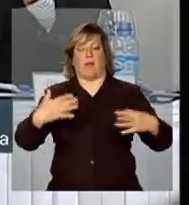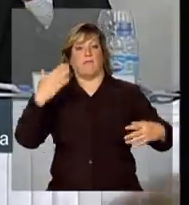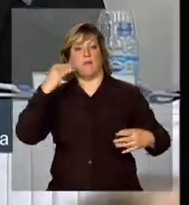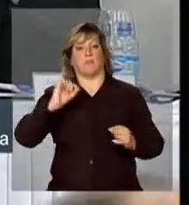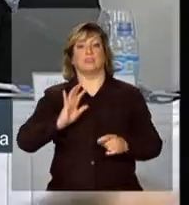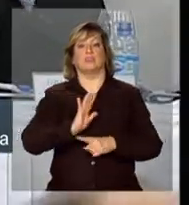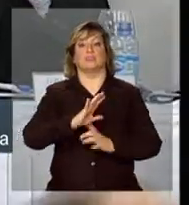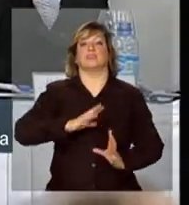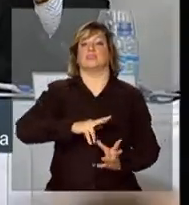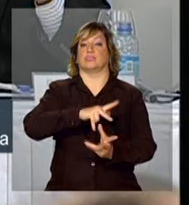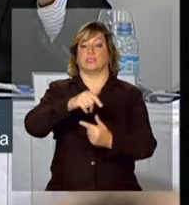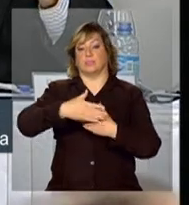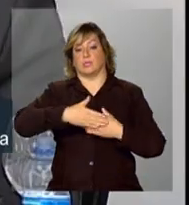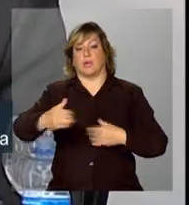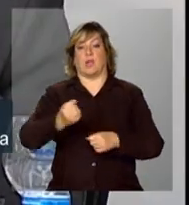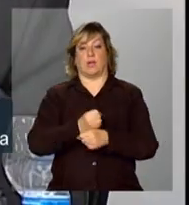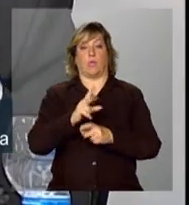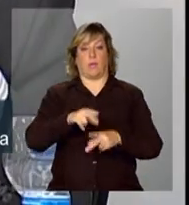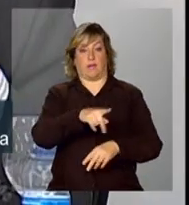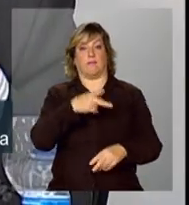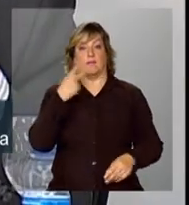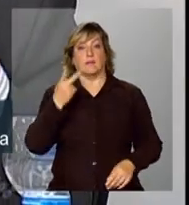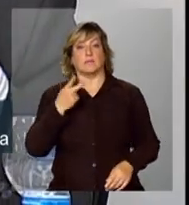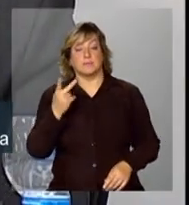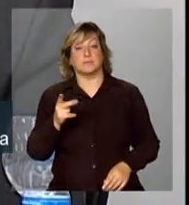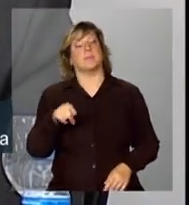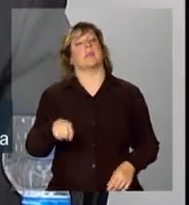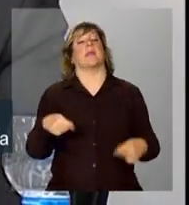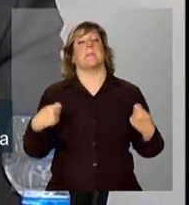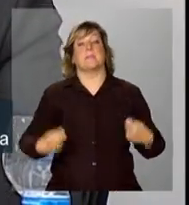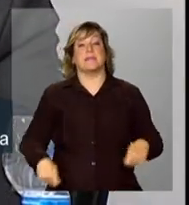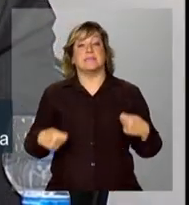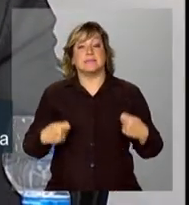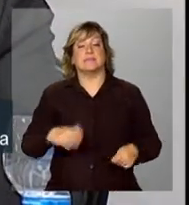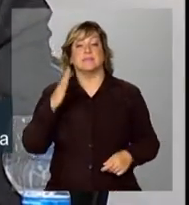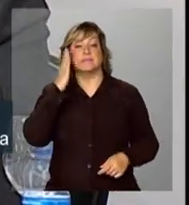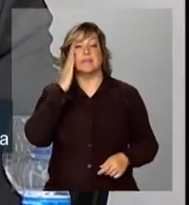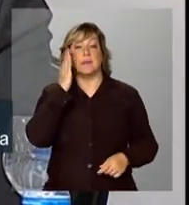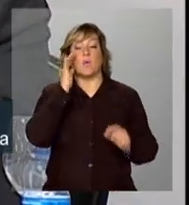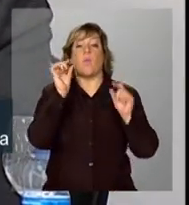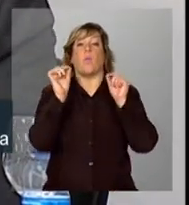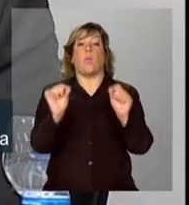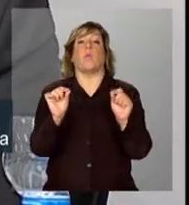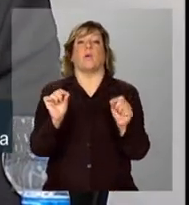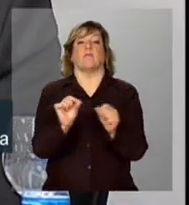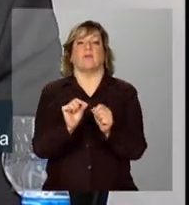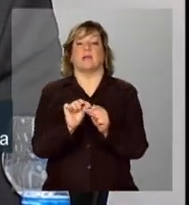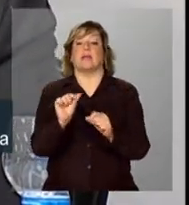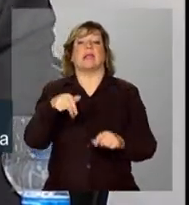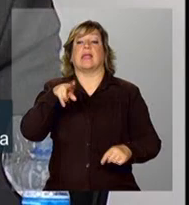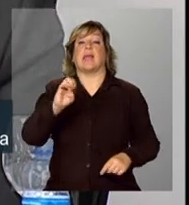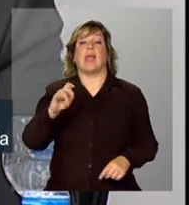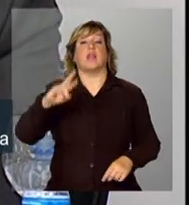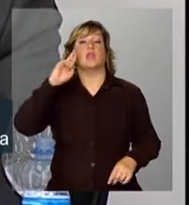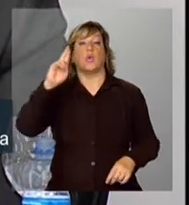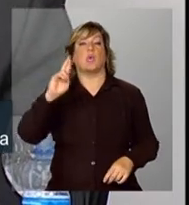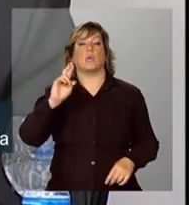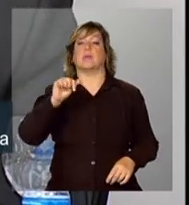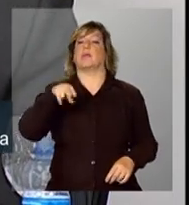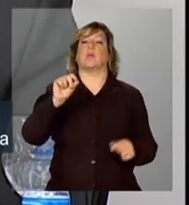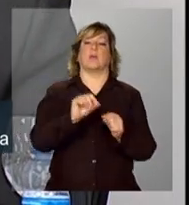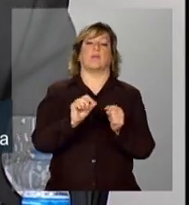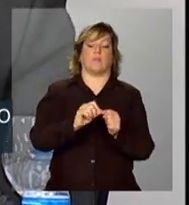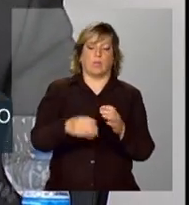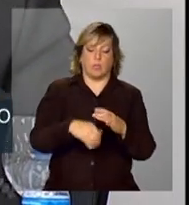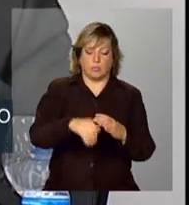nos próximos anos, como a senhora ressaltou, ministra, ele precisa saber o que ele está produzindo, aonde, quem é o dono, e quem está plantando e quem não